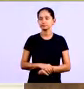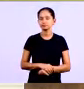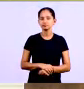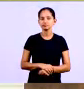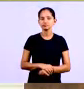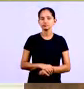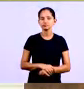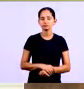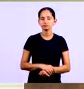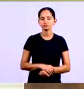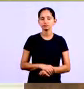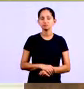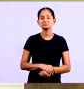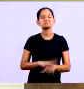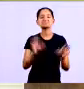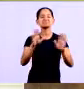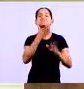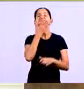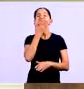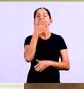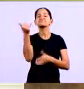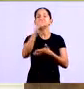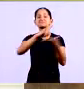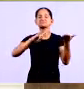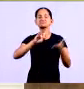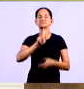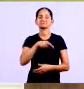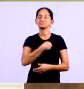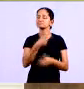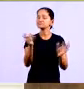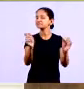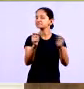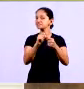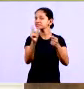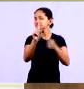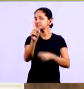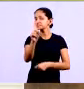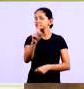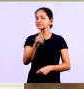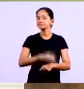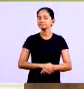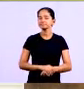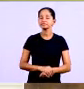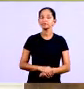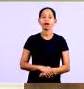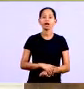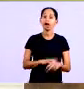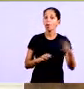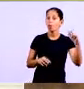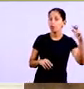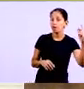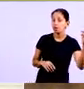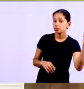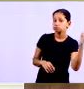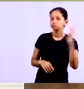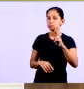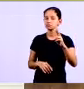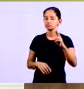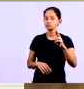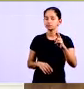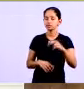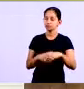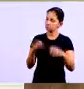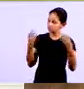que é não lançar nota fiscal, não gerar nota fiscal. E o irmão dele vai responder agora, vamos lá.